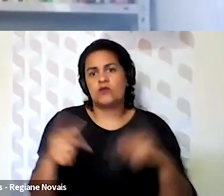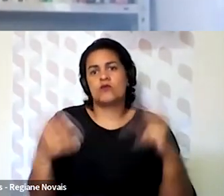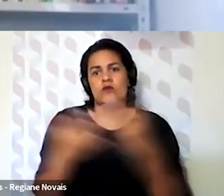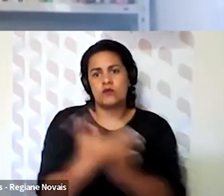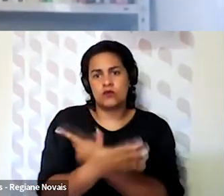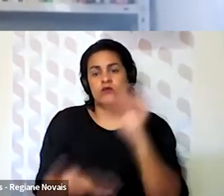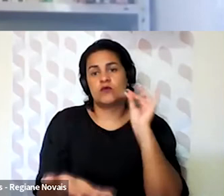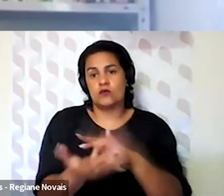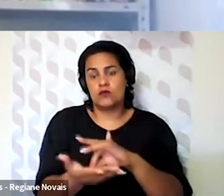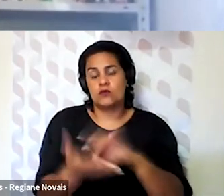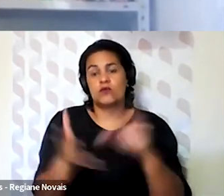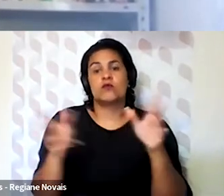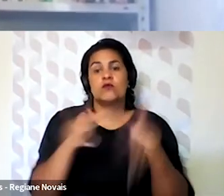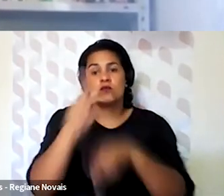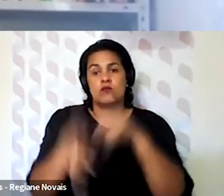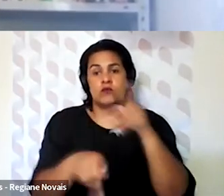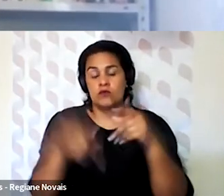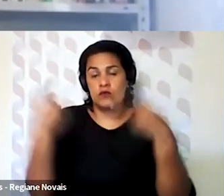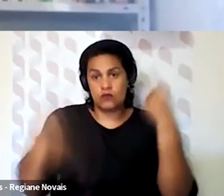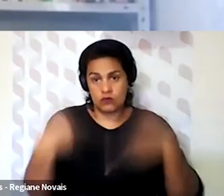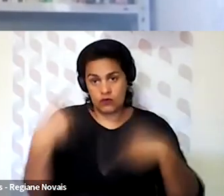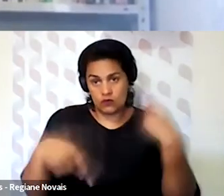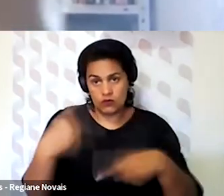política e levando a uma ascensão